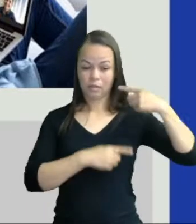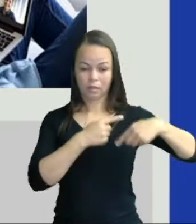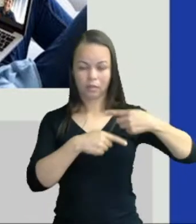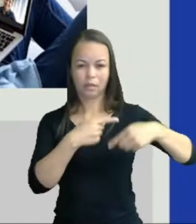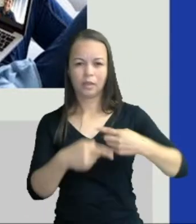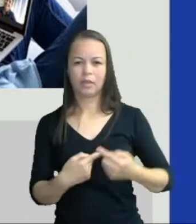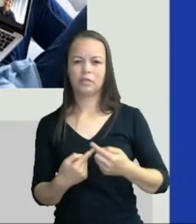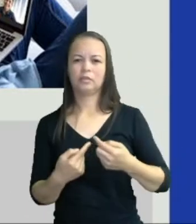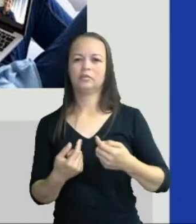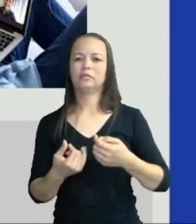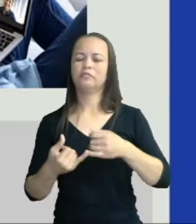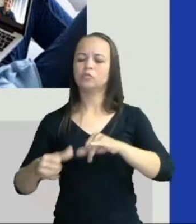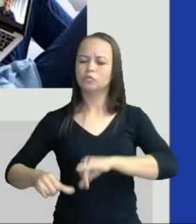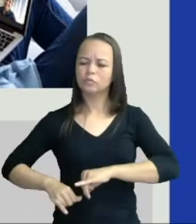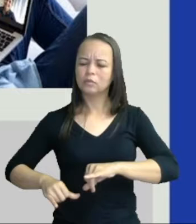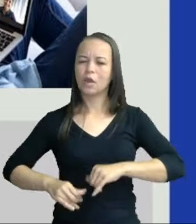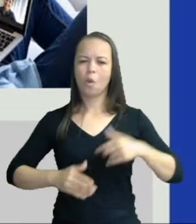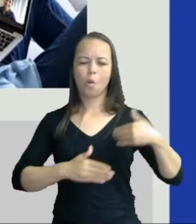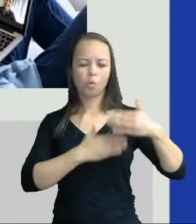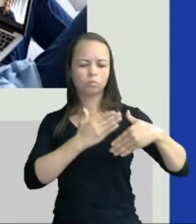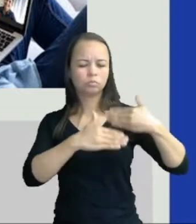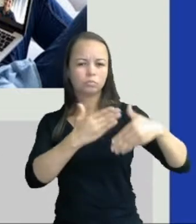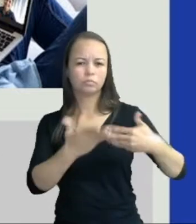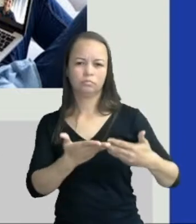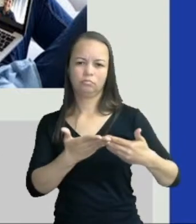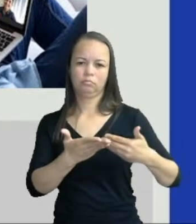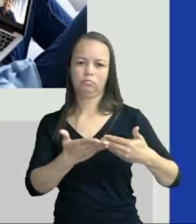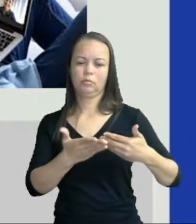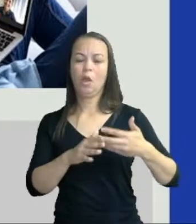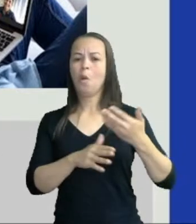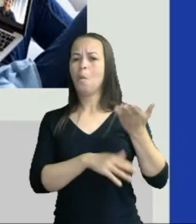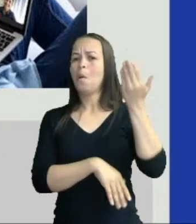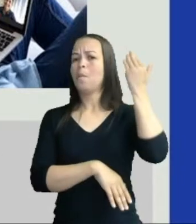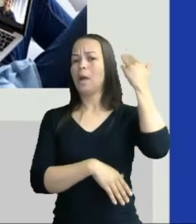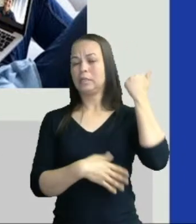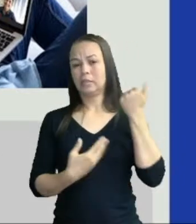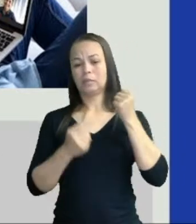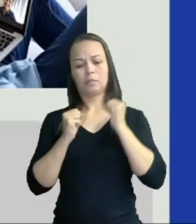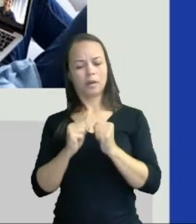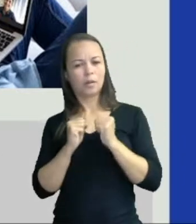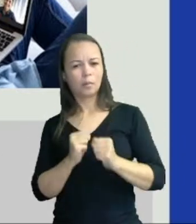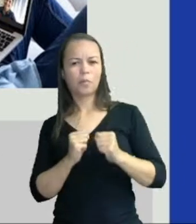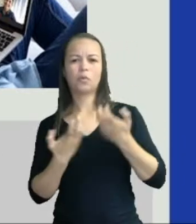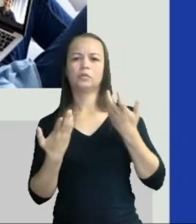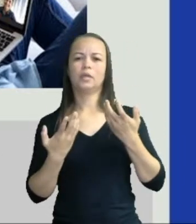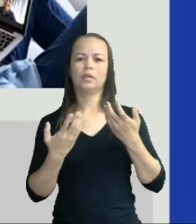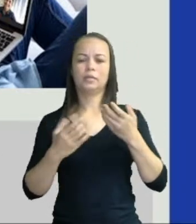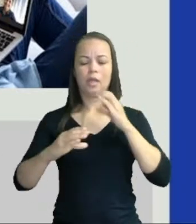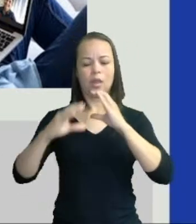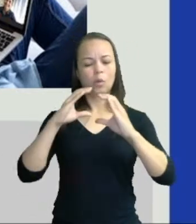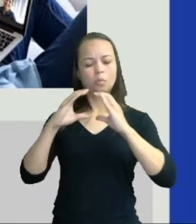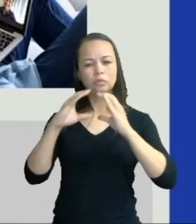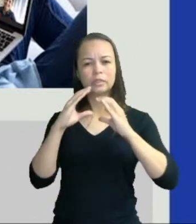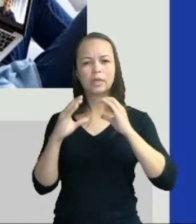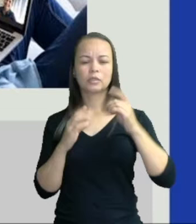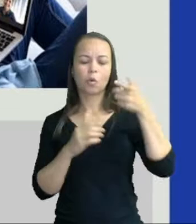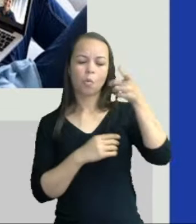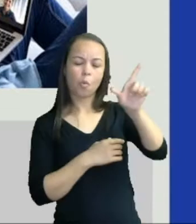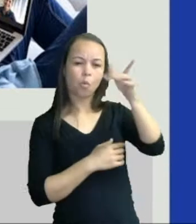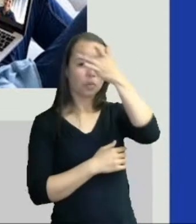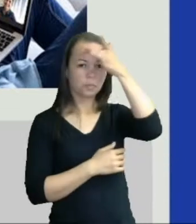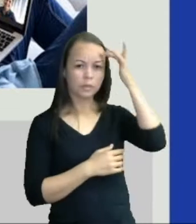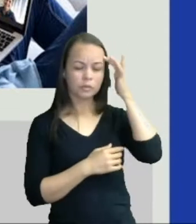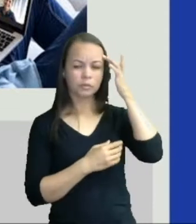do tempo. E aí, no passado, para podermos nos comunicar com a outra pessoa, era preciso que a